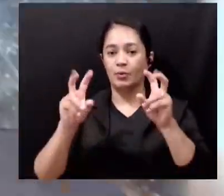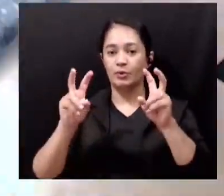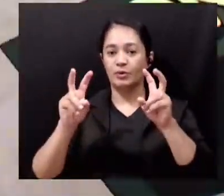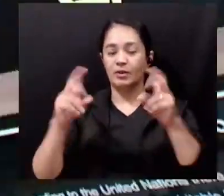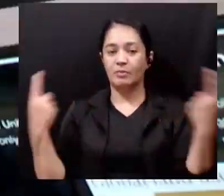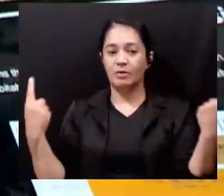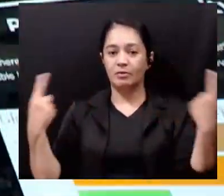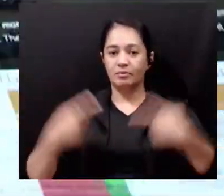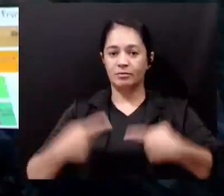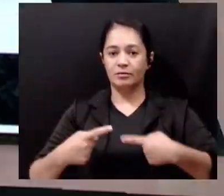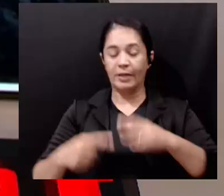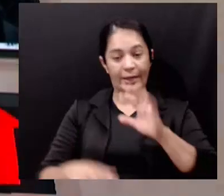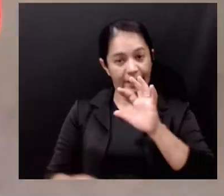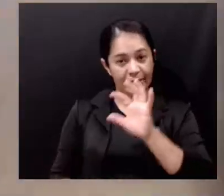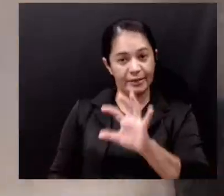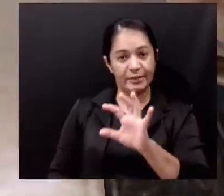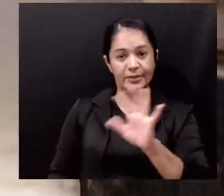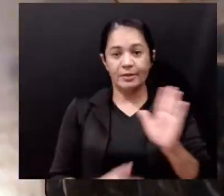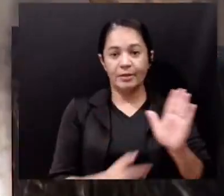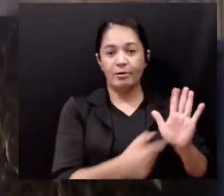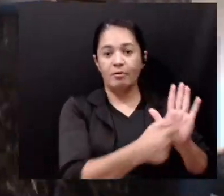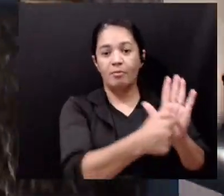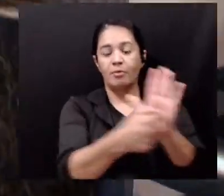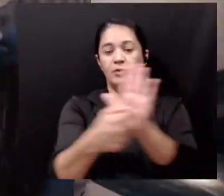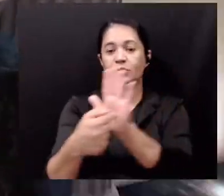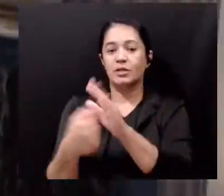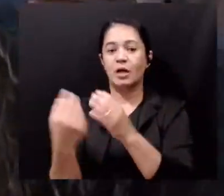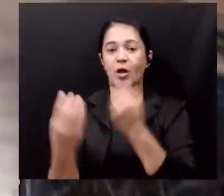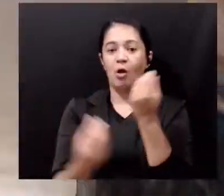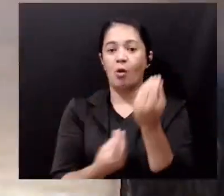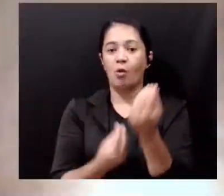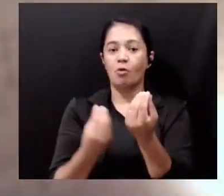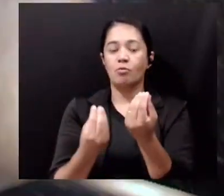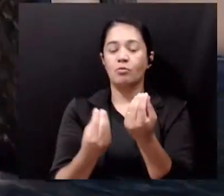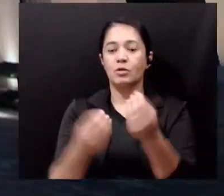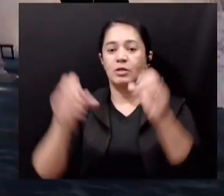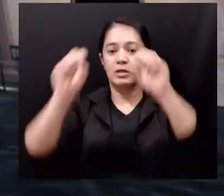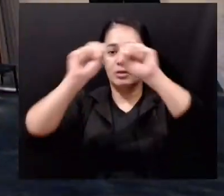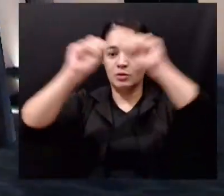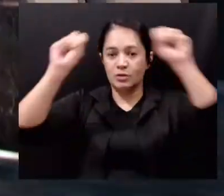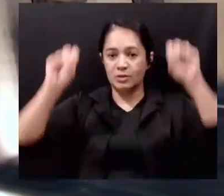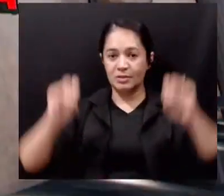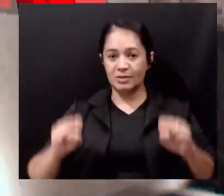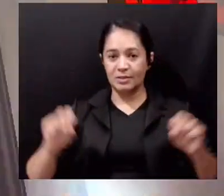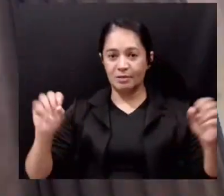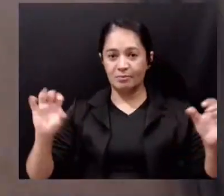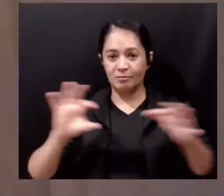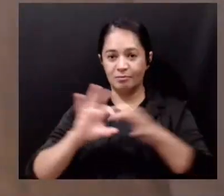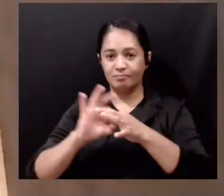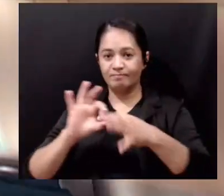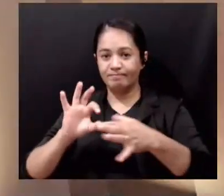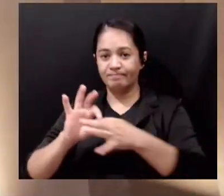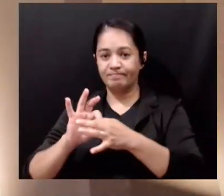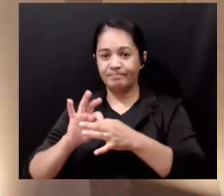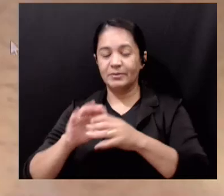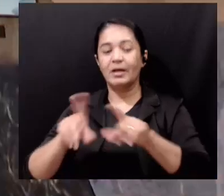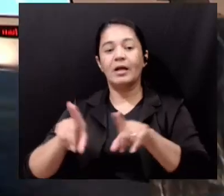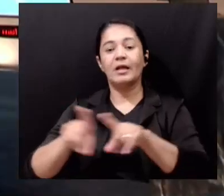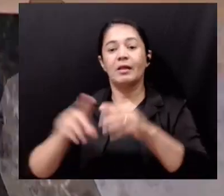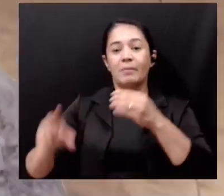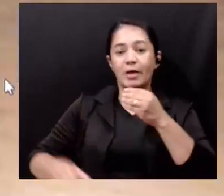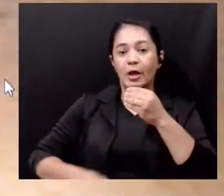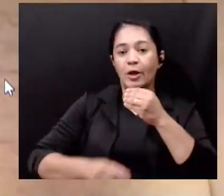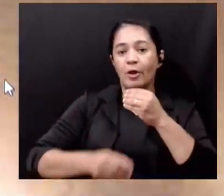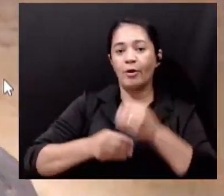esse, mostrar como todos os sistemas da Terra estão conectados, e isso inclui os humanos, porque muitas vezes nós pensamos que